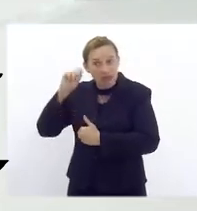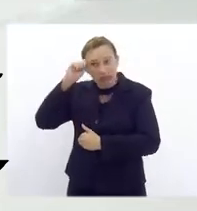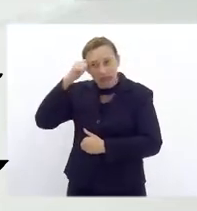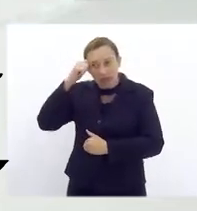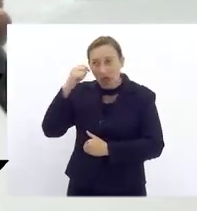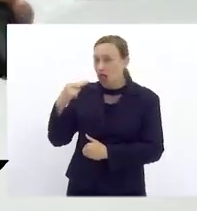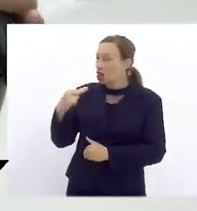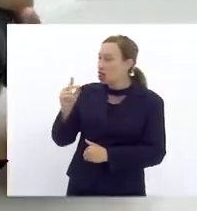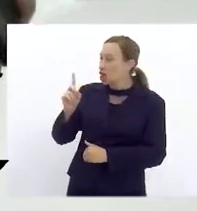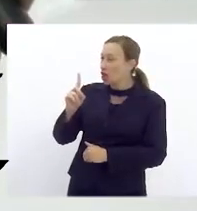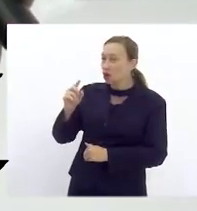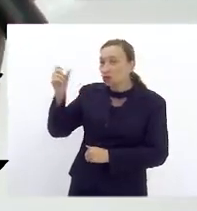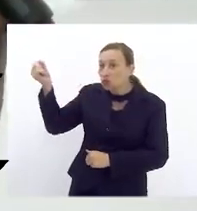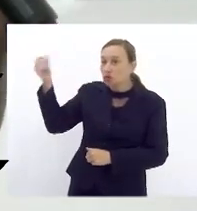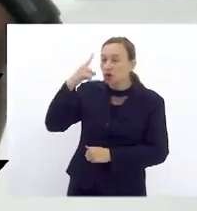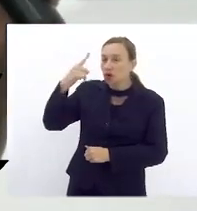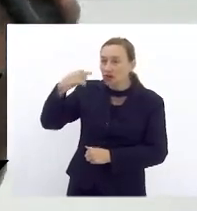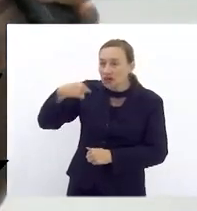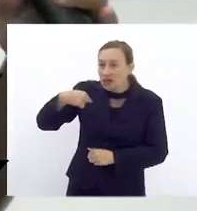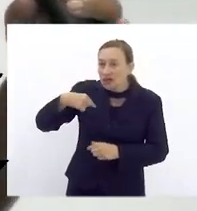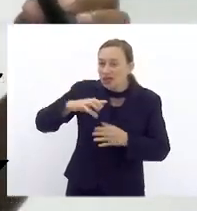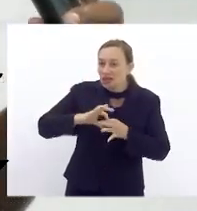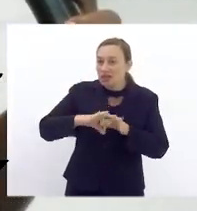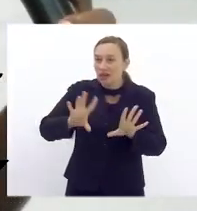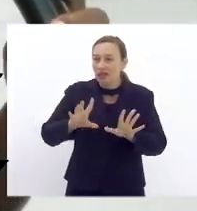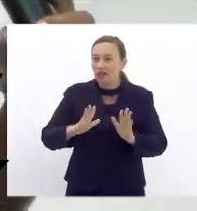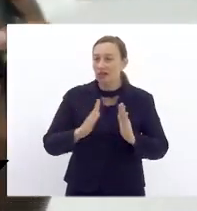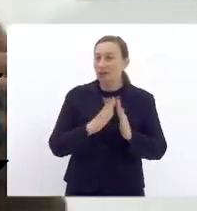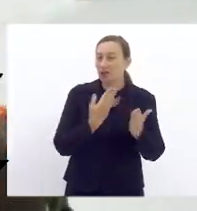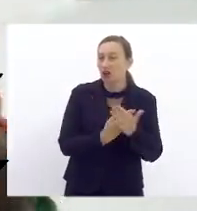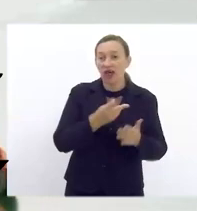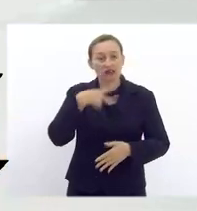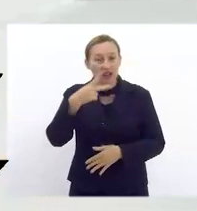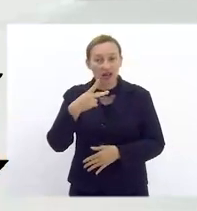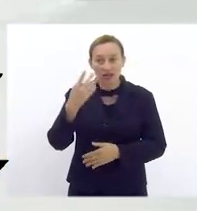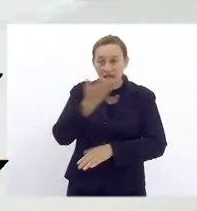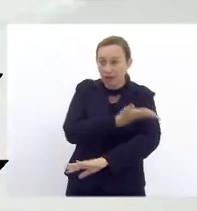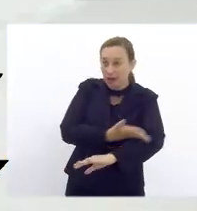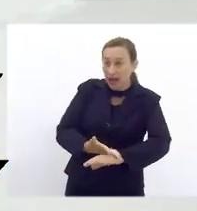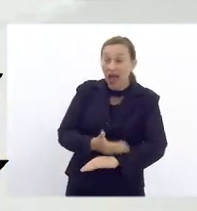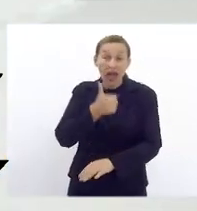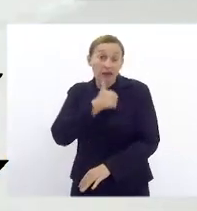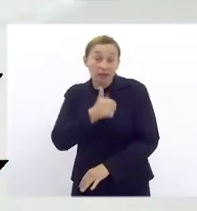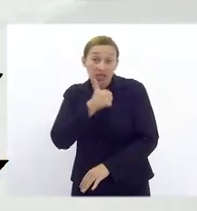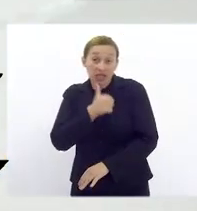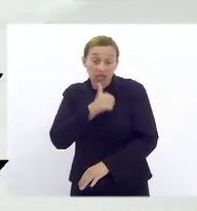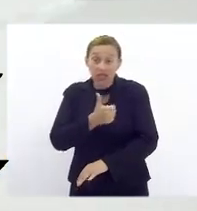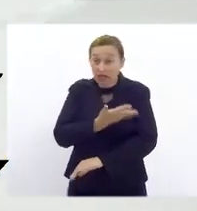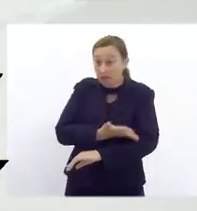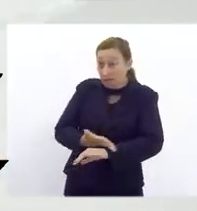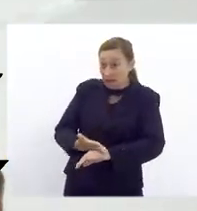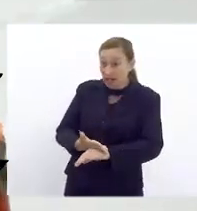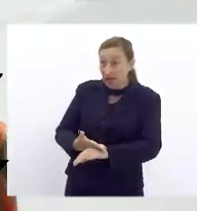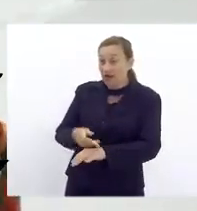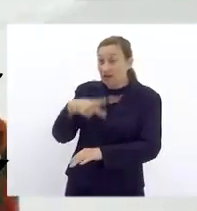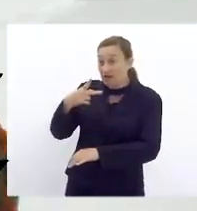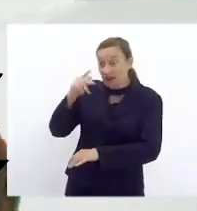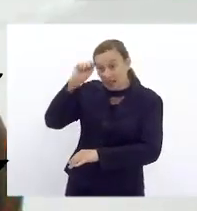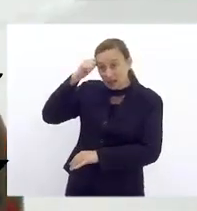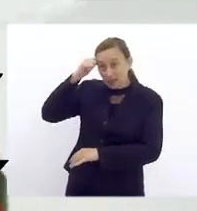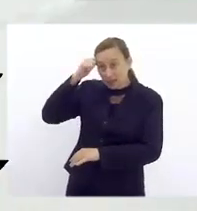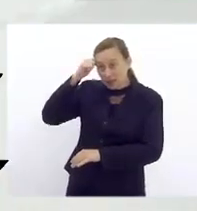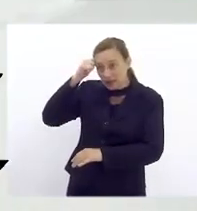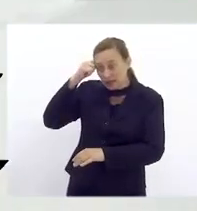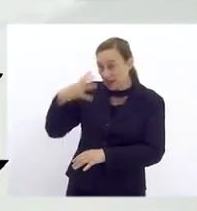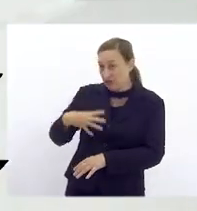bota menina no sol manda pra escola aí diz que a menina é branca aí a menina branca diz que preto é filho do